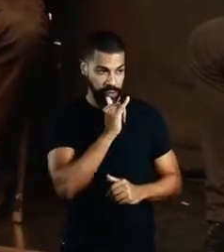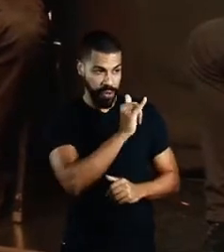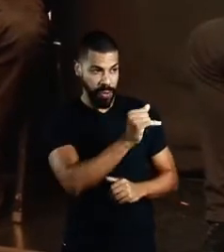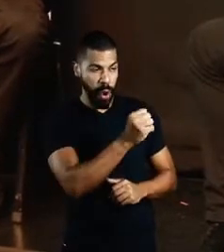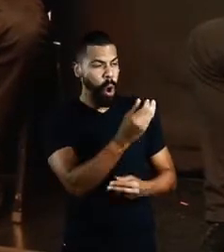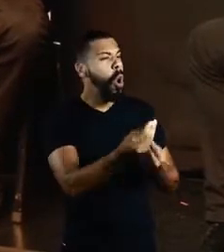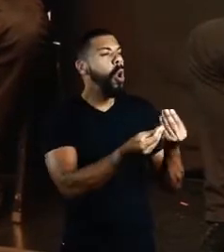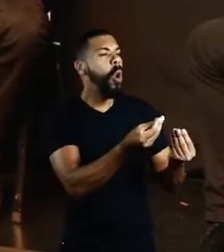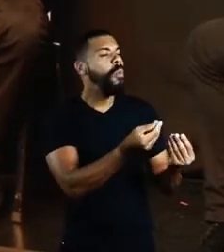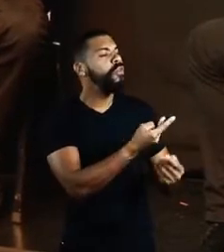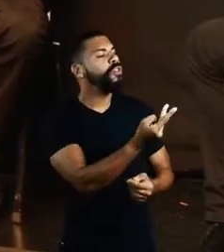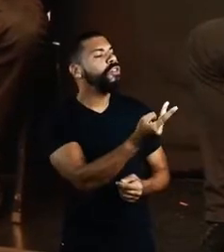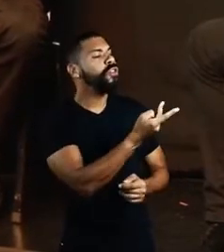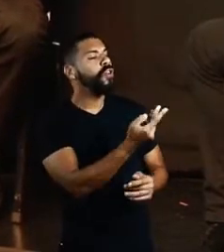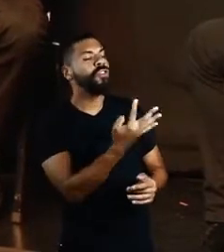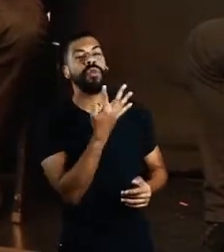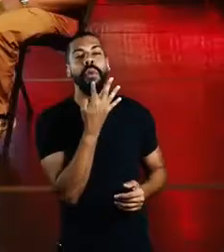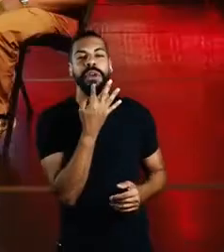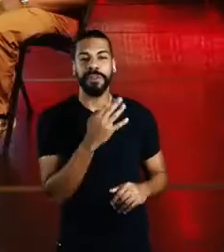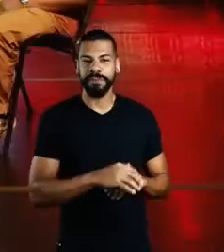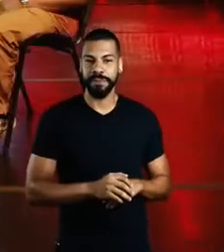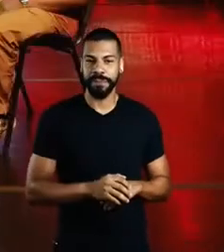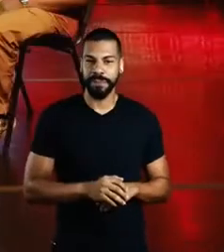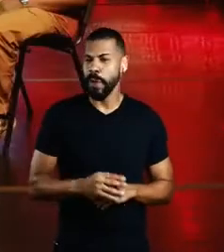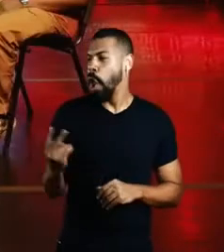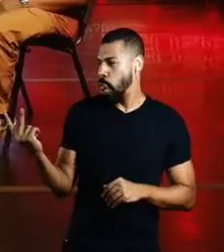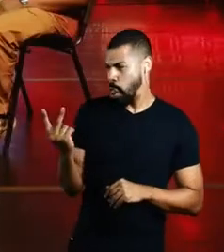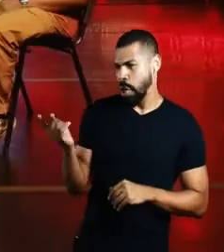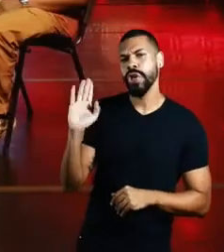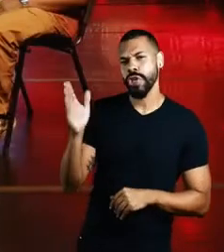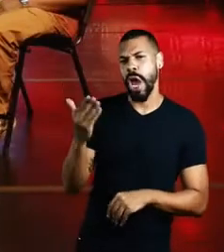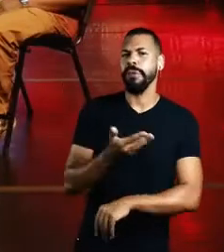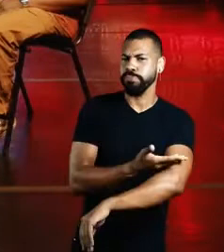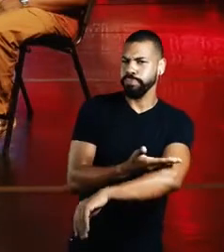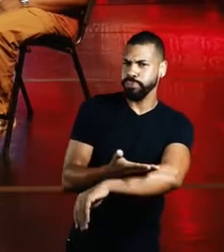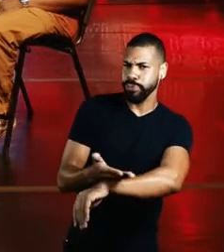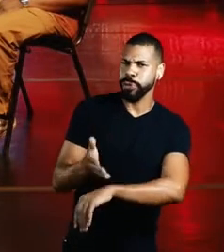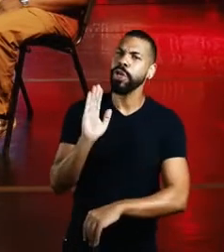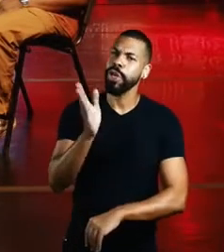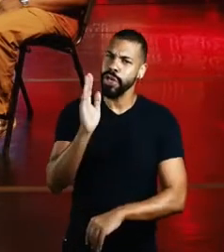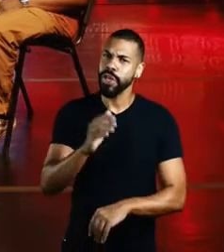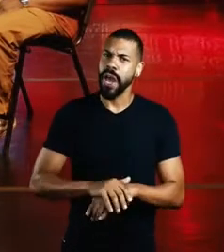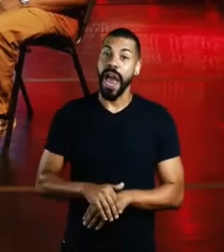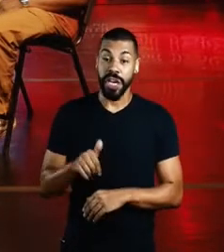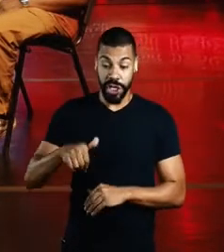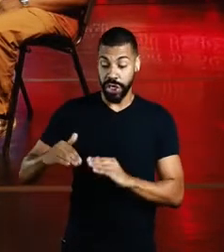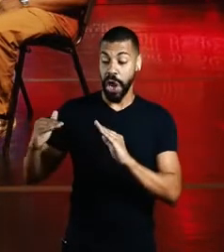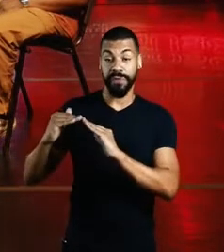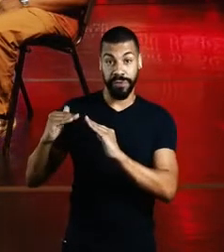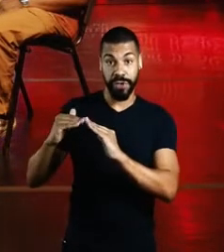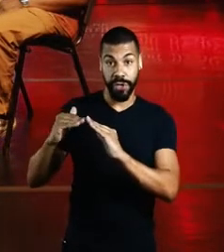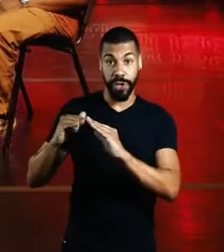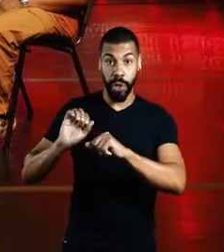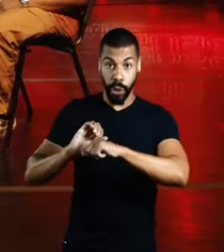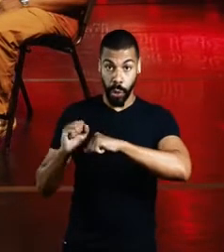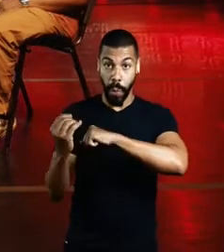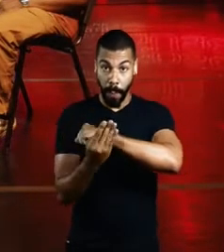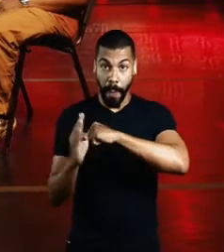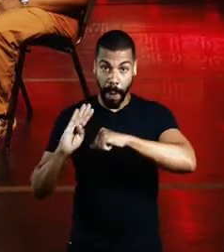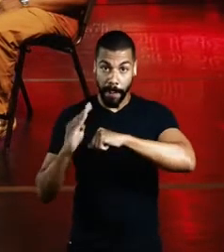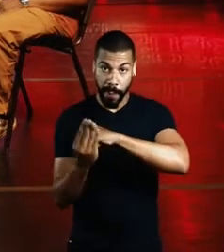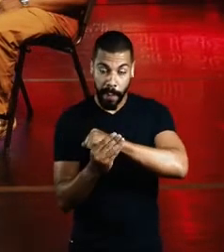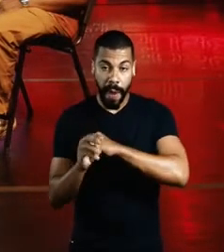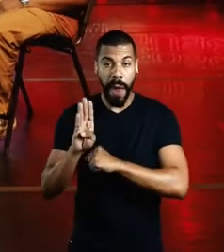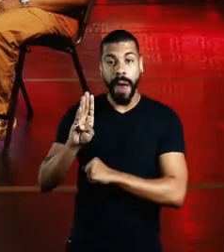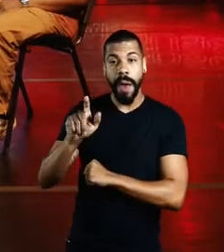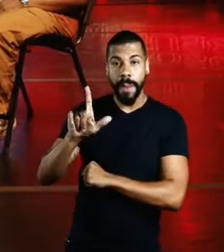Como é que vocês se conheceram? Foi? Não, a gente era morador, como o Cri falou, a gente era morador aqui. Do bairro, da Bela